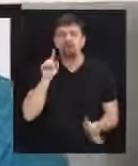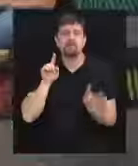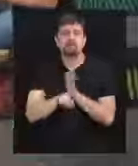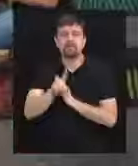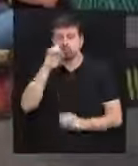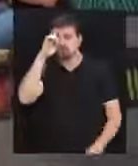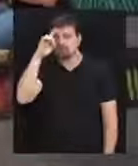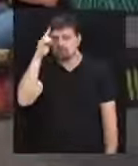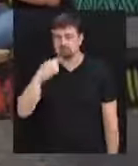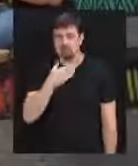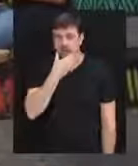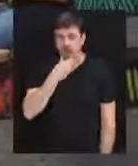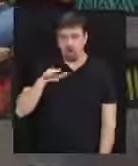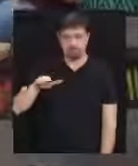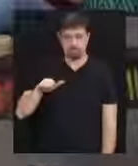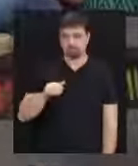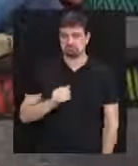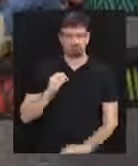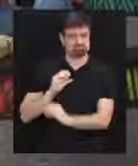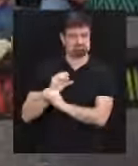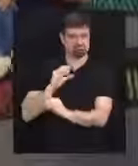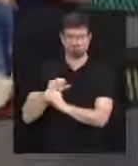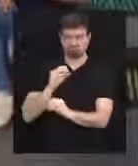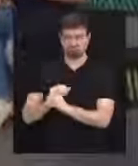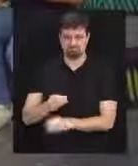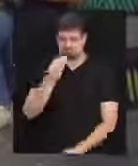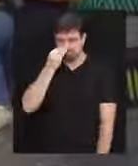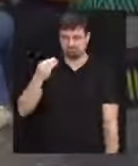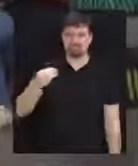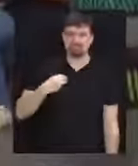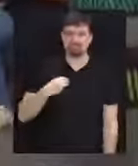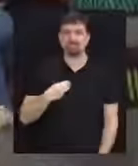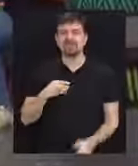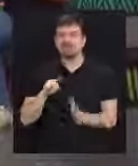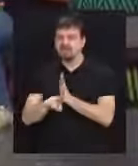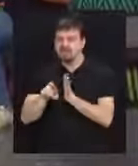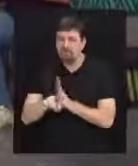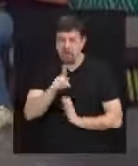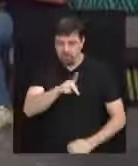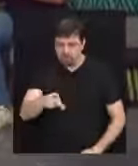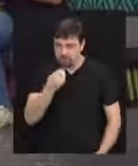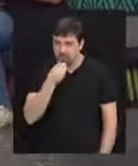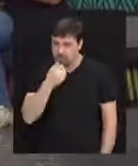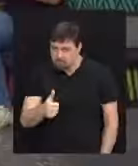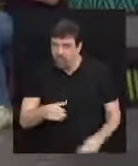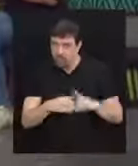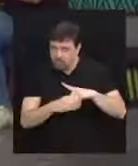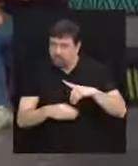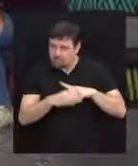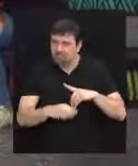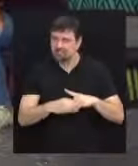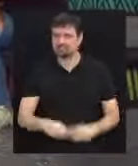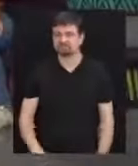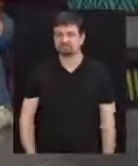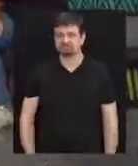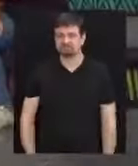alguém aí. Não, o Caio não quer falar comigo aqui, ele tá me excluindo. Pô, fala pelo menos se o Túlio é um bom professor, puxa o saco dele um